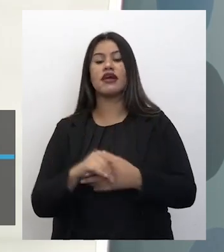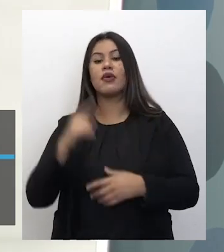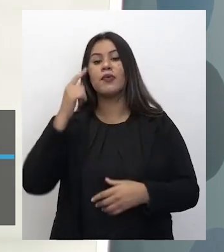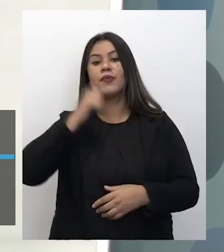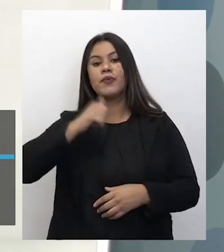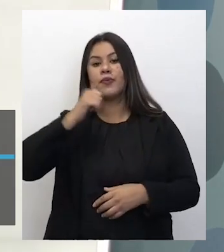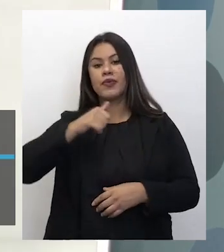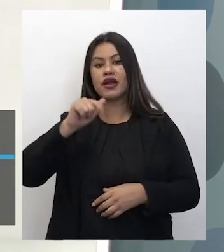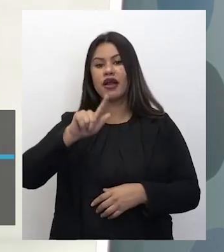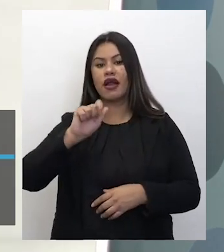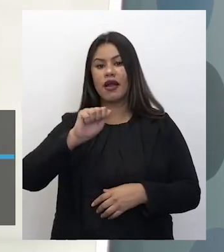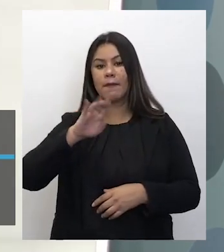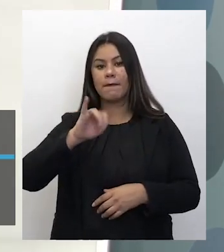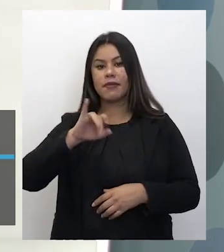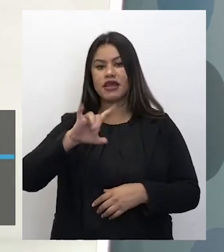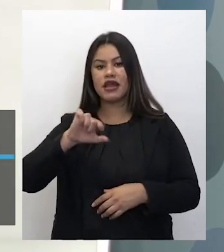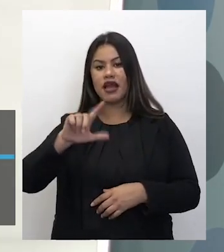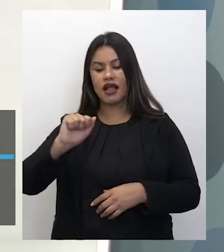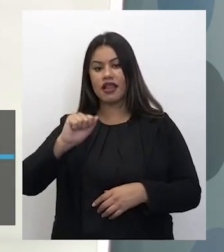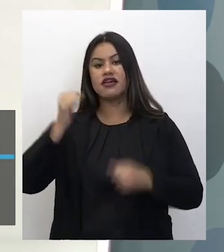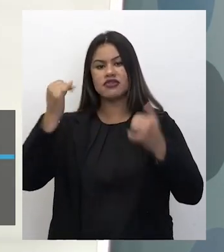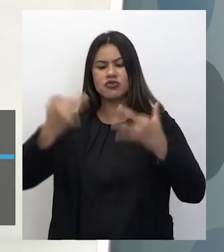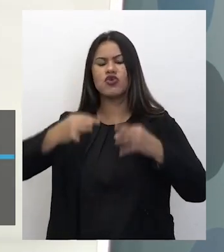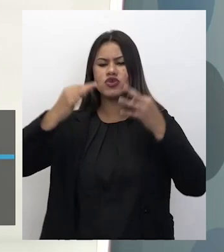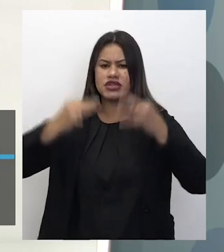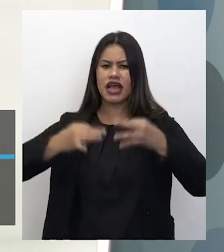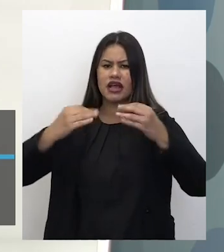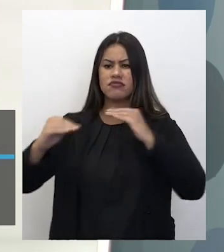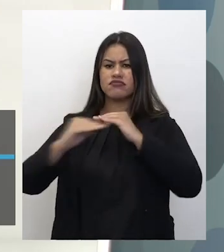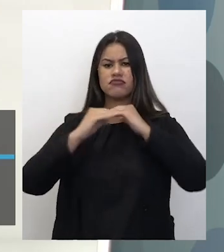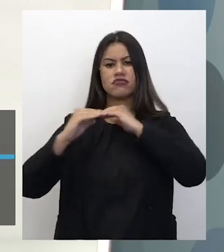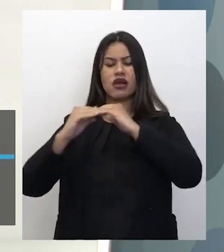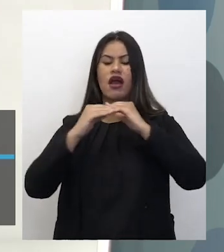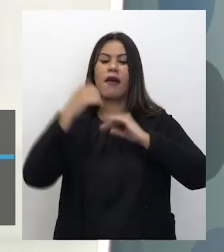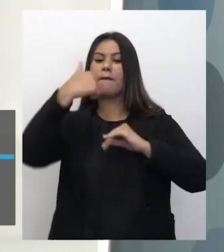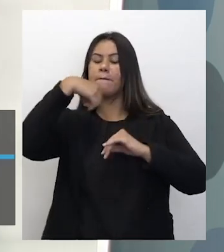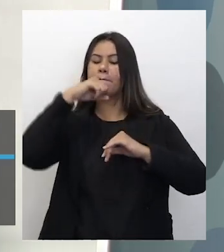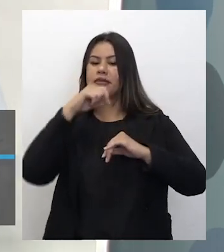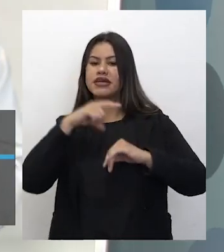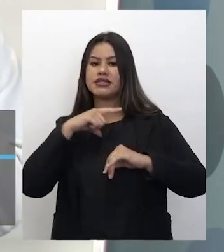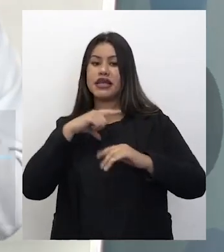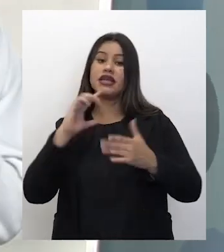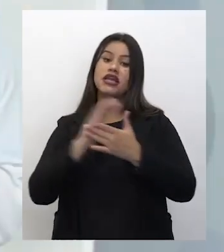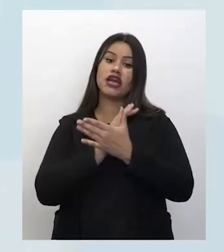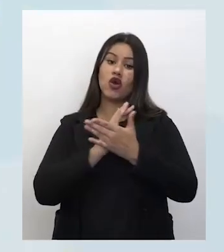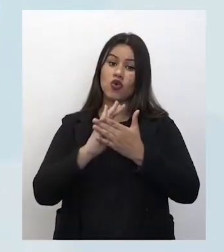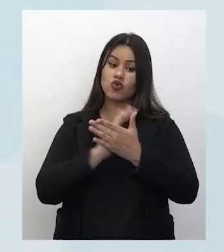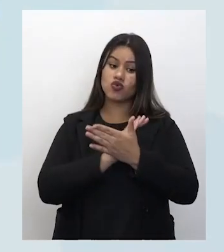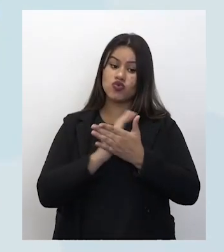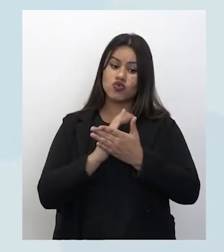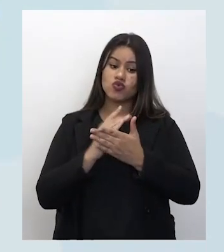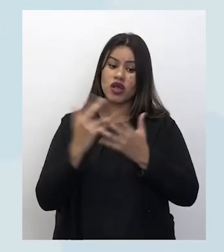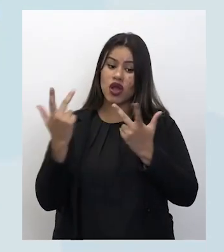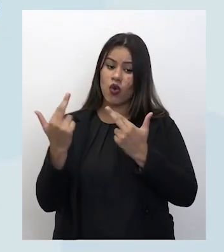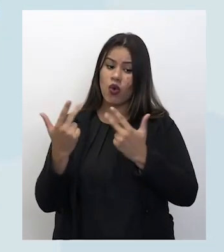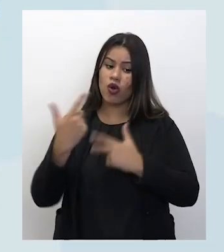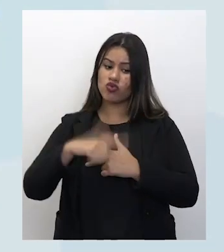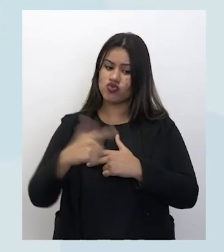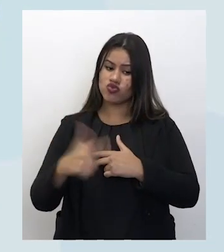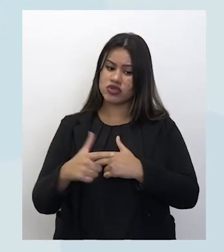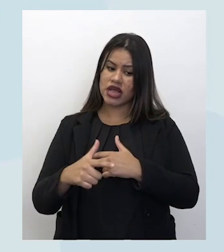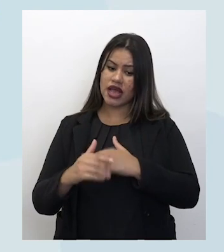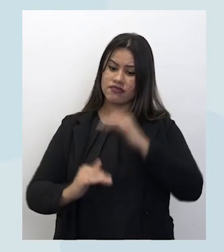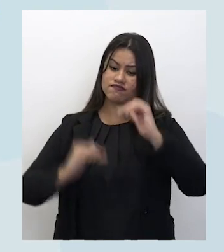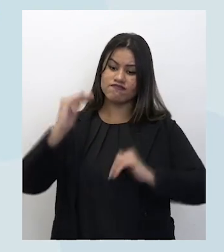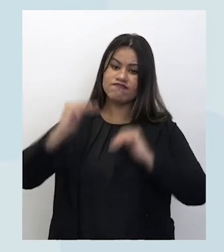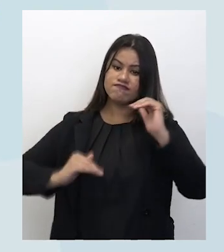a maioria que sobrou, que não estava emparelhado com a mãe, tem que estar emparelhado com o pai. Precisa de todos estarem emparelhados?